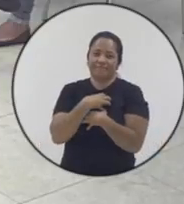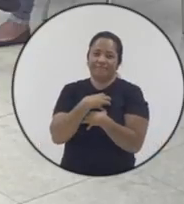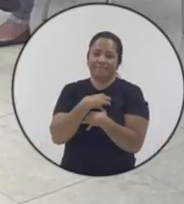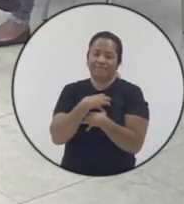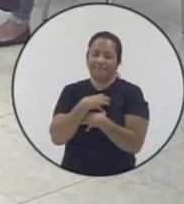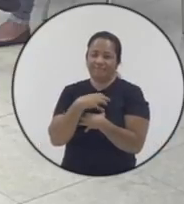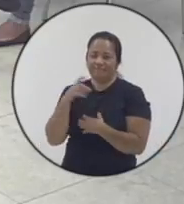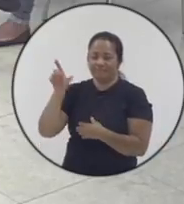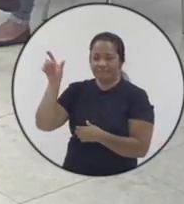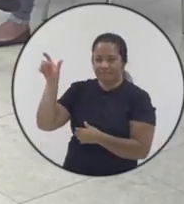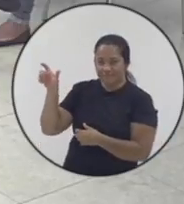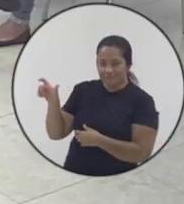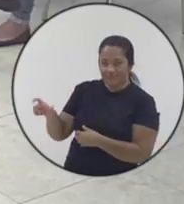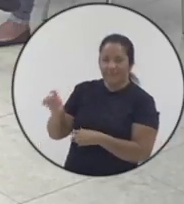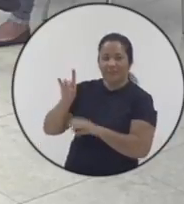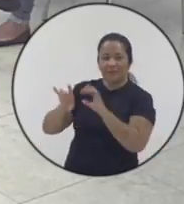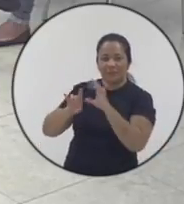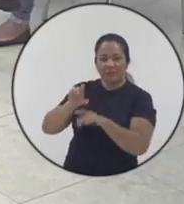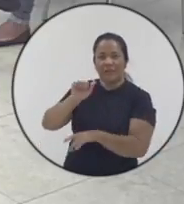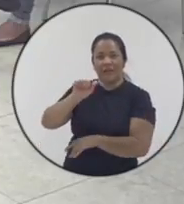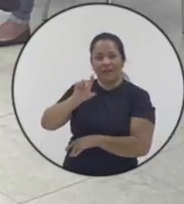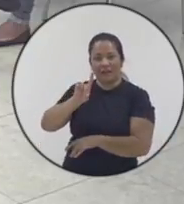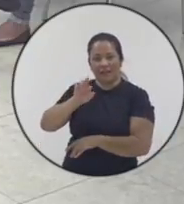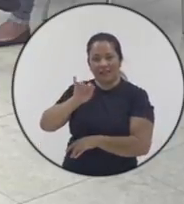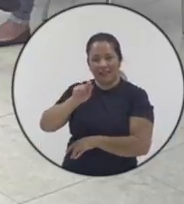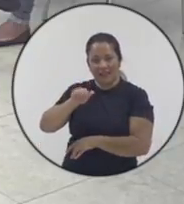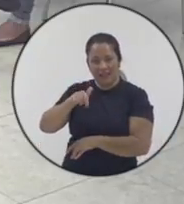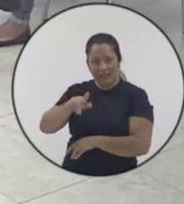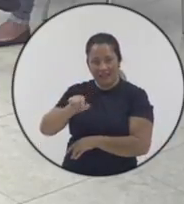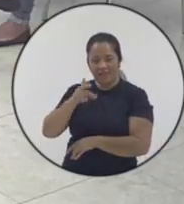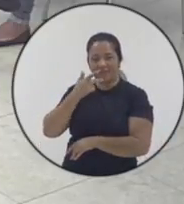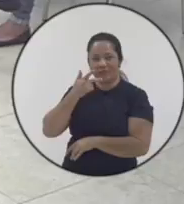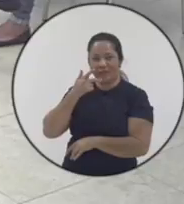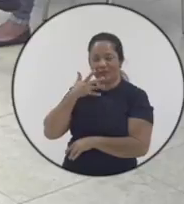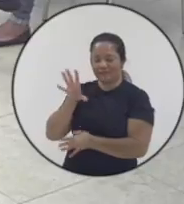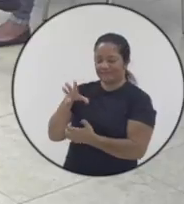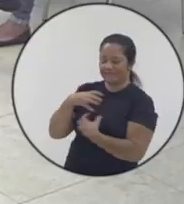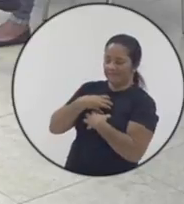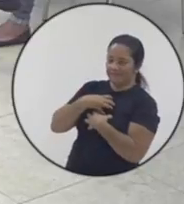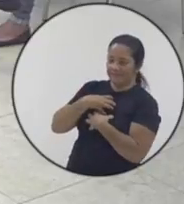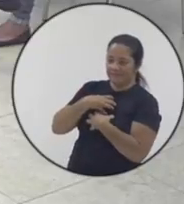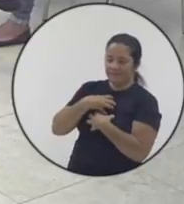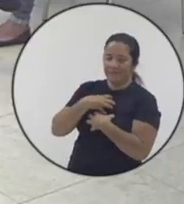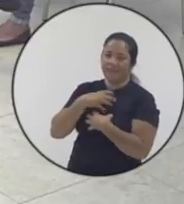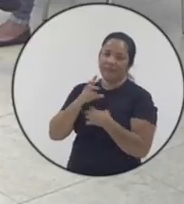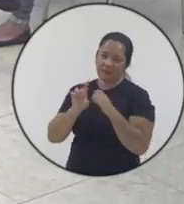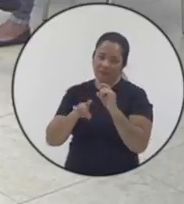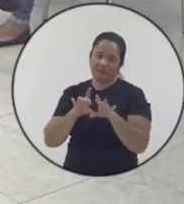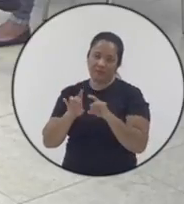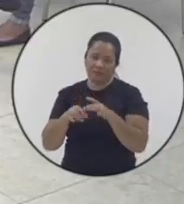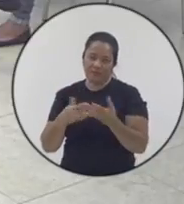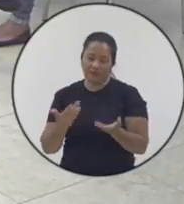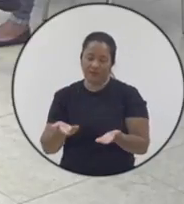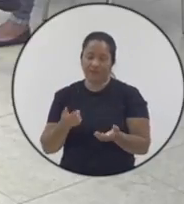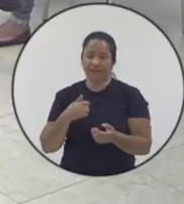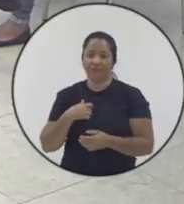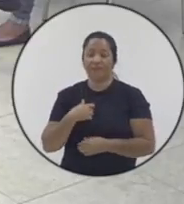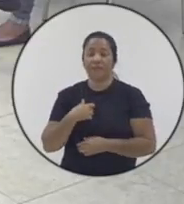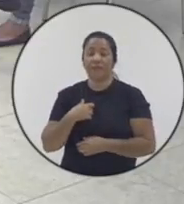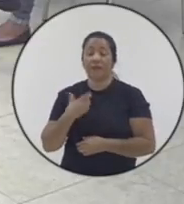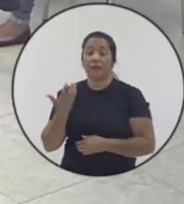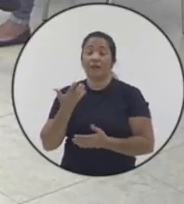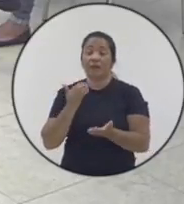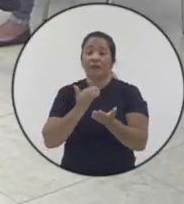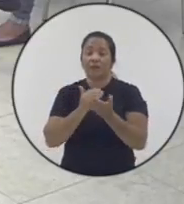das meninas, especialmente da Adriana, me tocou bastante a tua fala, né? E eu queria começar pensando um